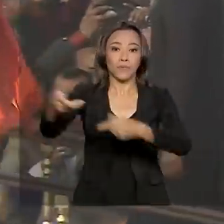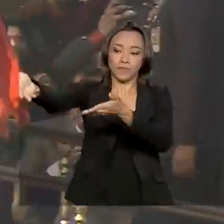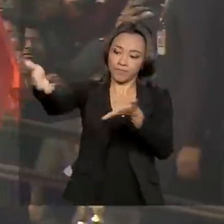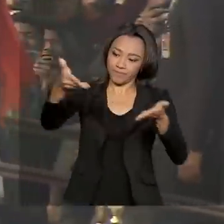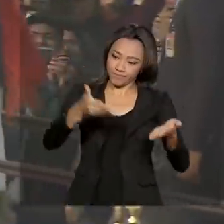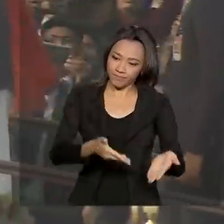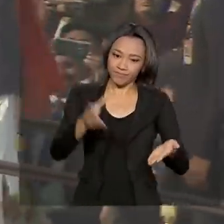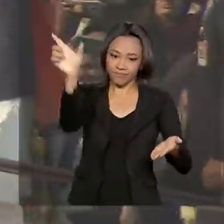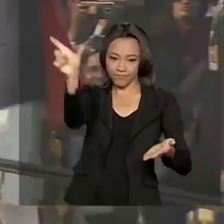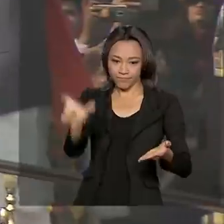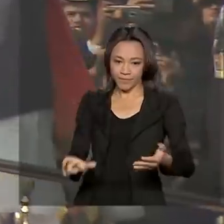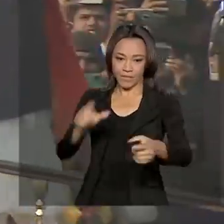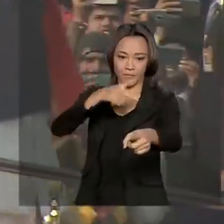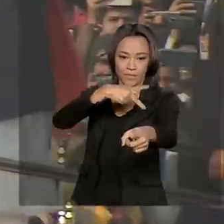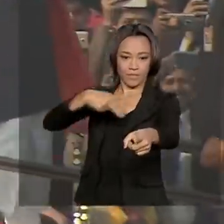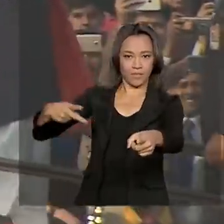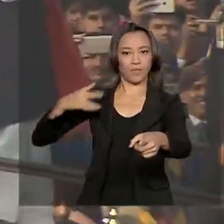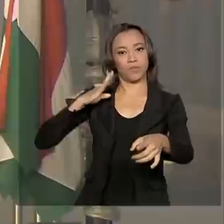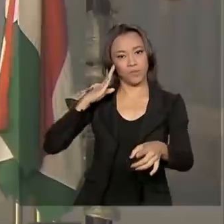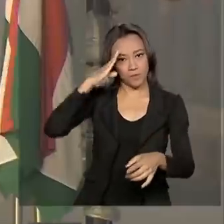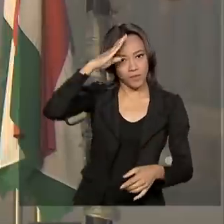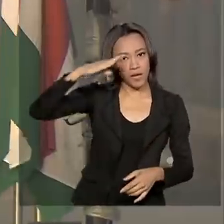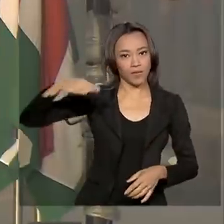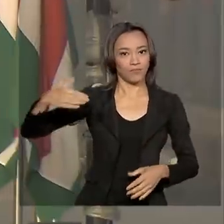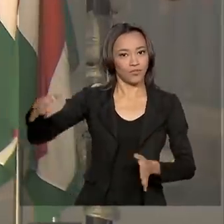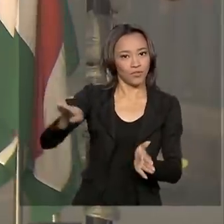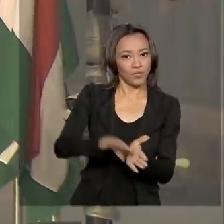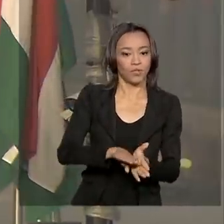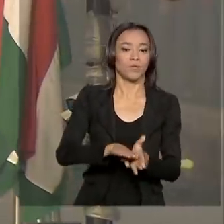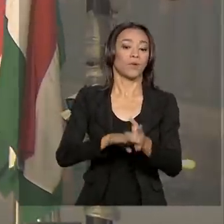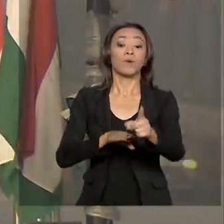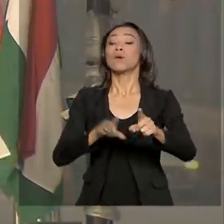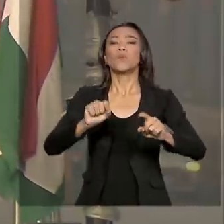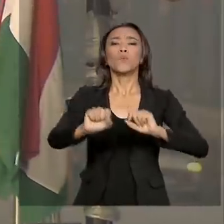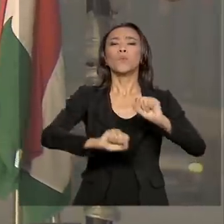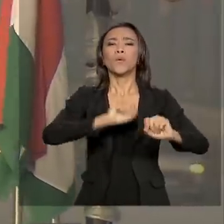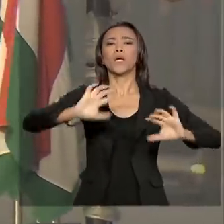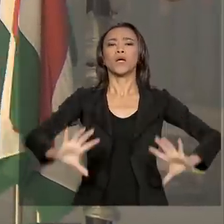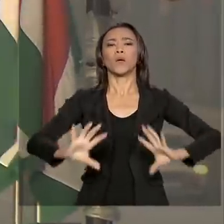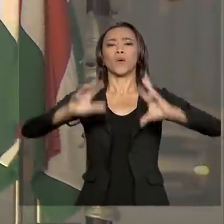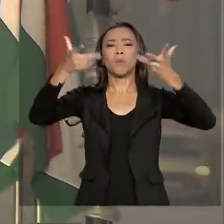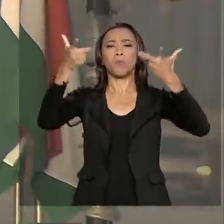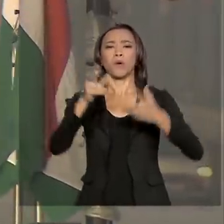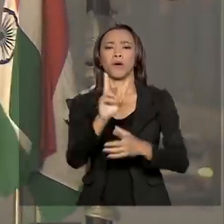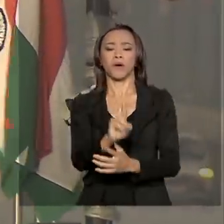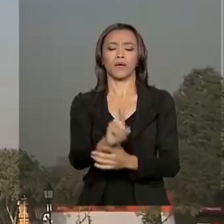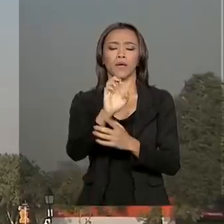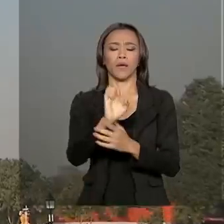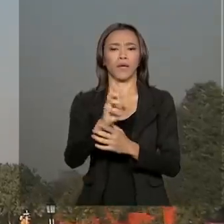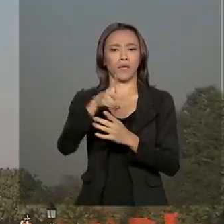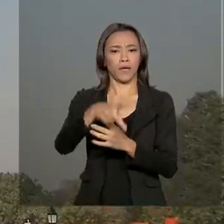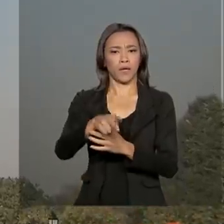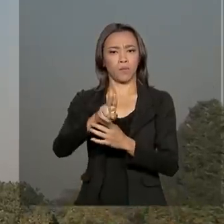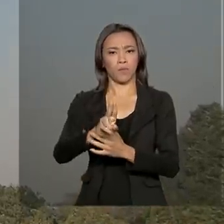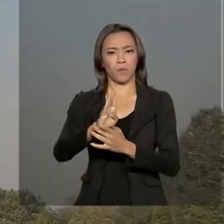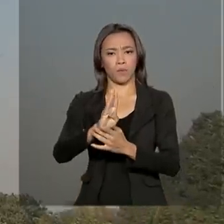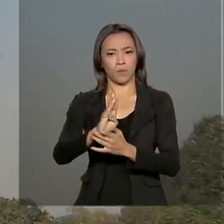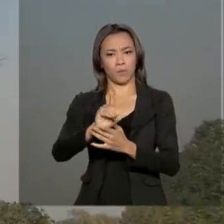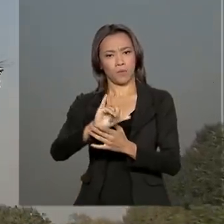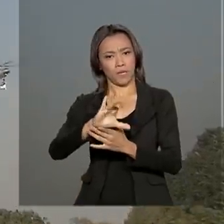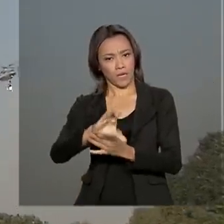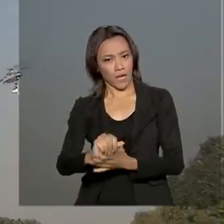o presidente brasileiro Jair Bolsonaro. A festa que comemora a República, a Constituição e o início da